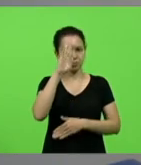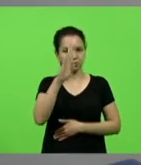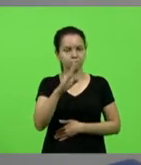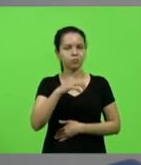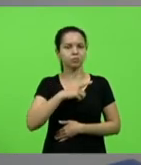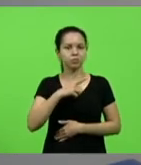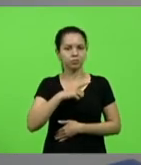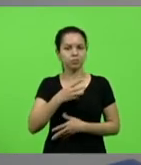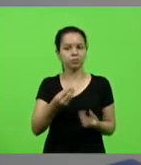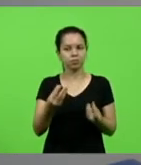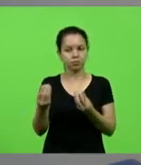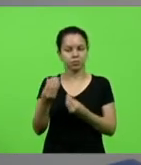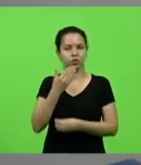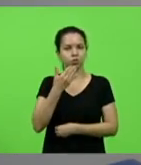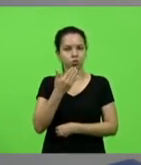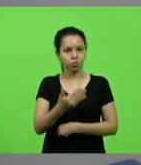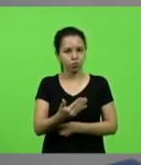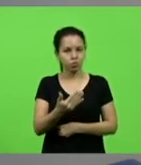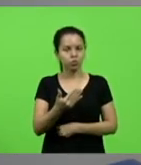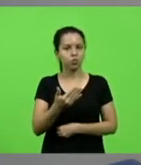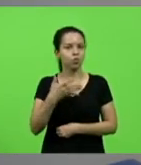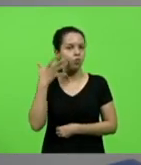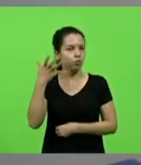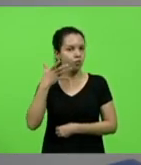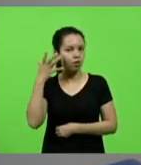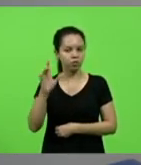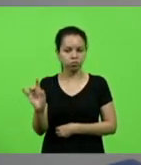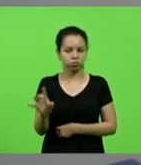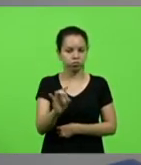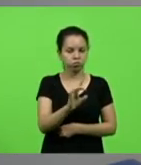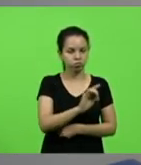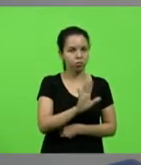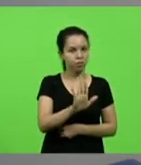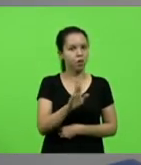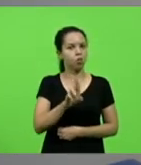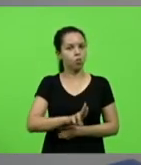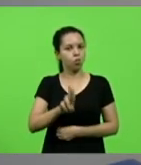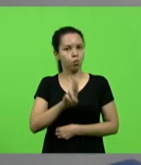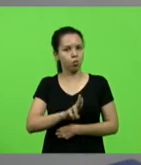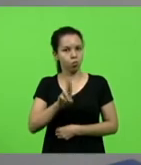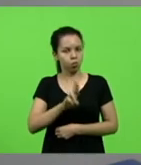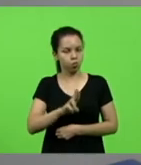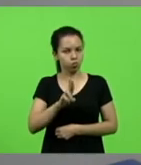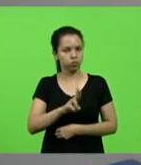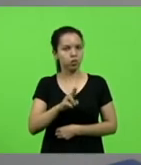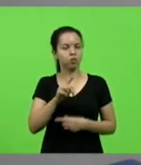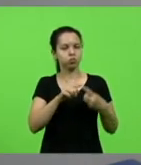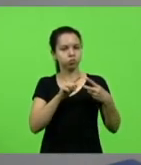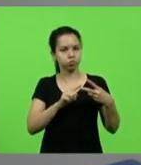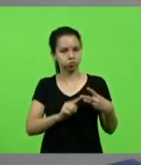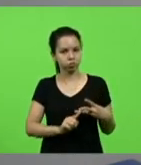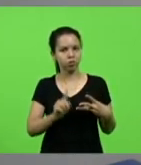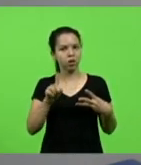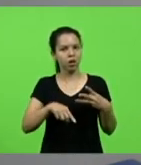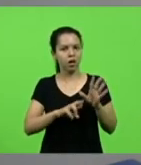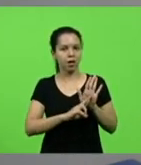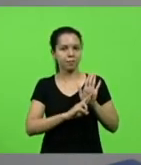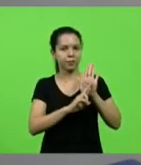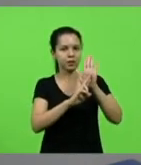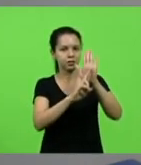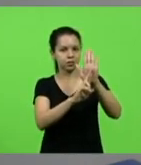muitas solicitações de falas individuais, mas nós utilizamos um critério que foi o critério de